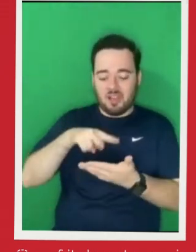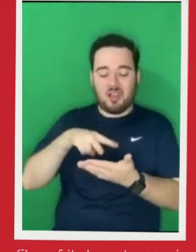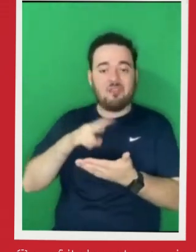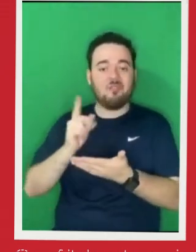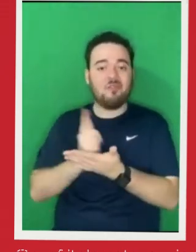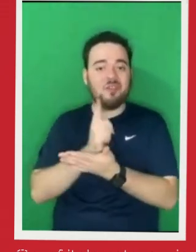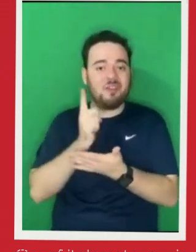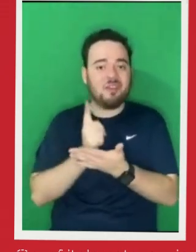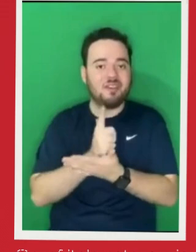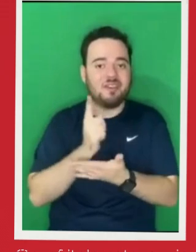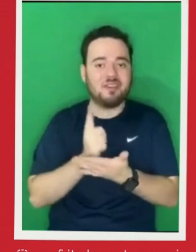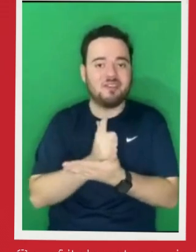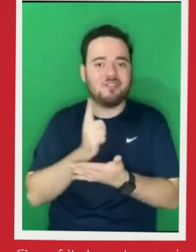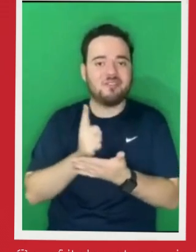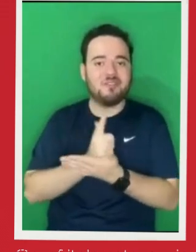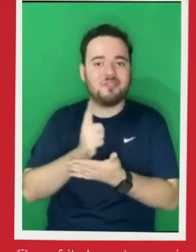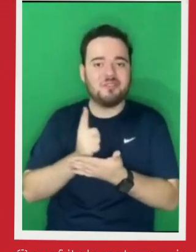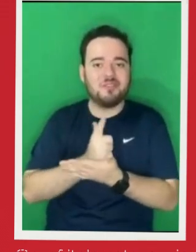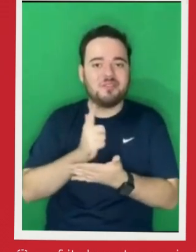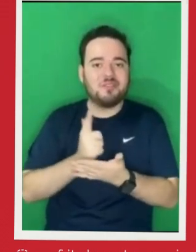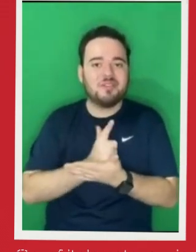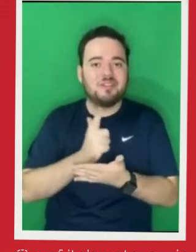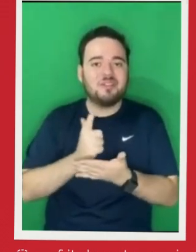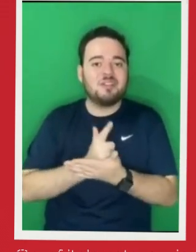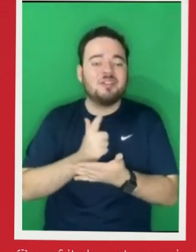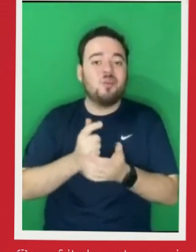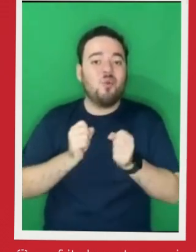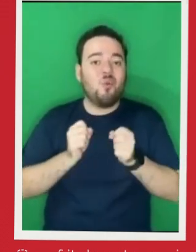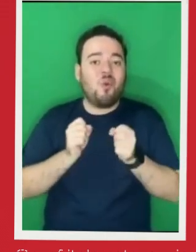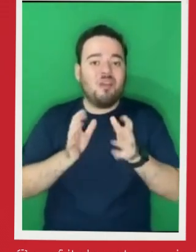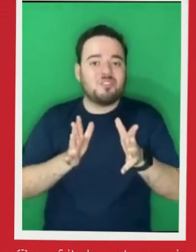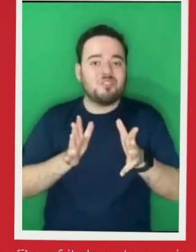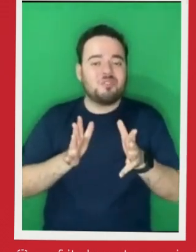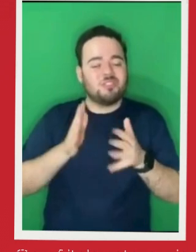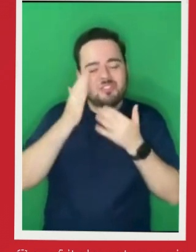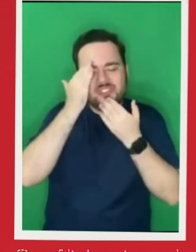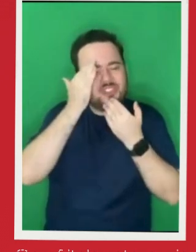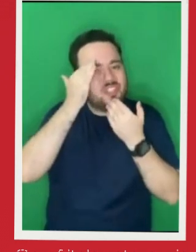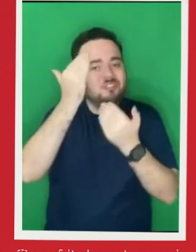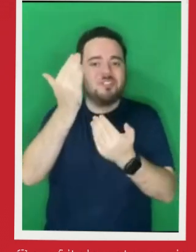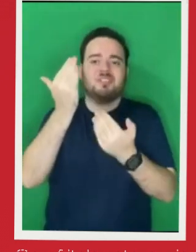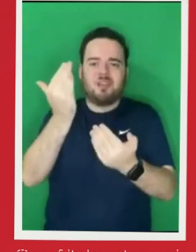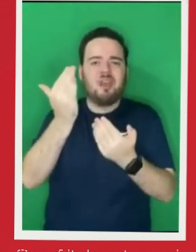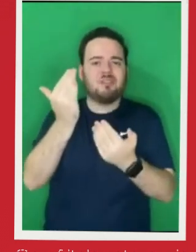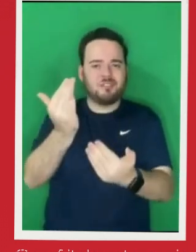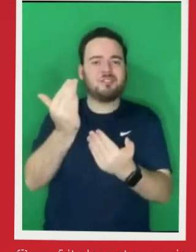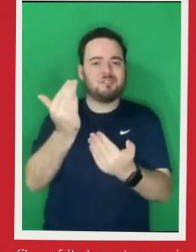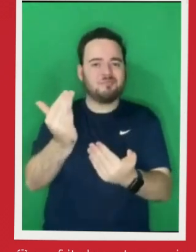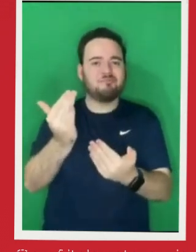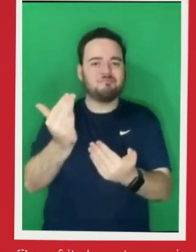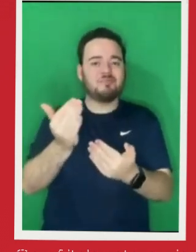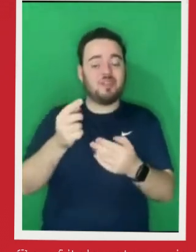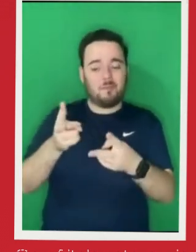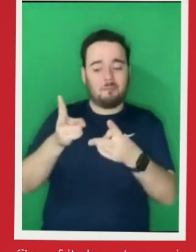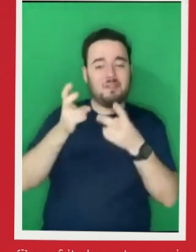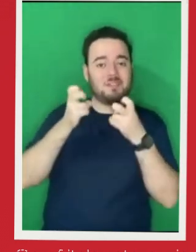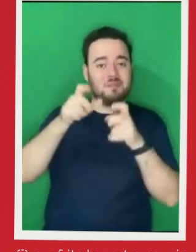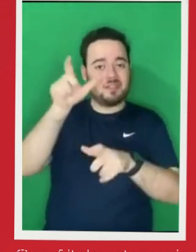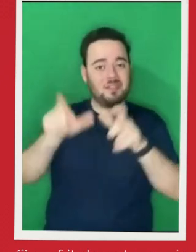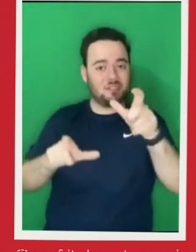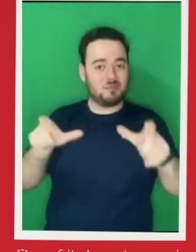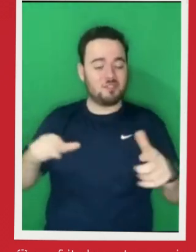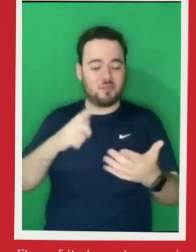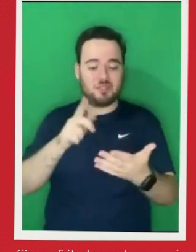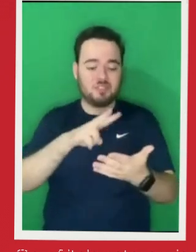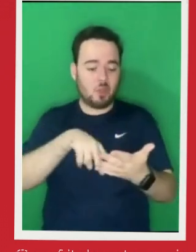um livro e descrevê-lo como um ato de generosidade, né? Então, essa foi uma das grandes descobertas com as